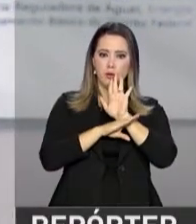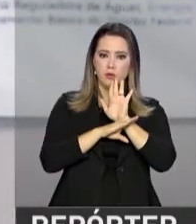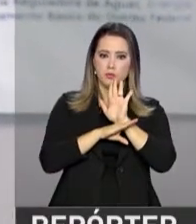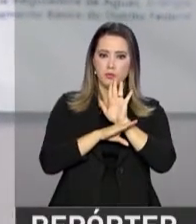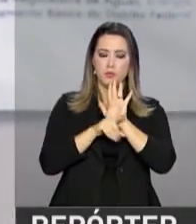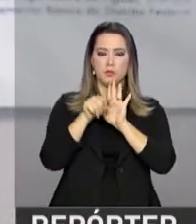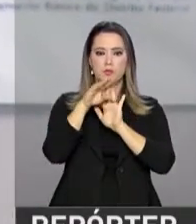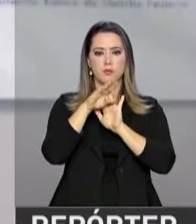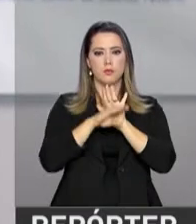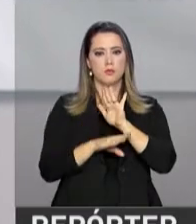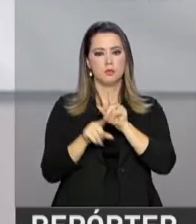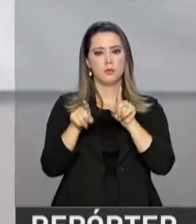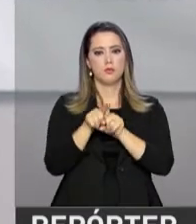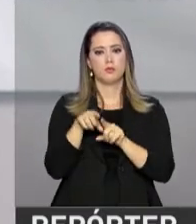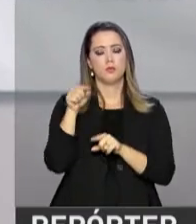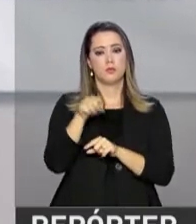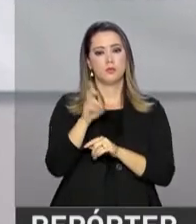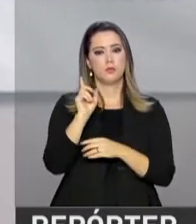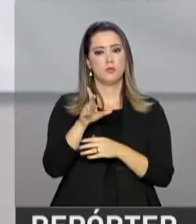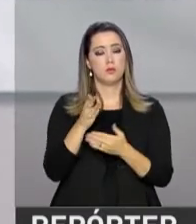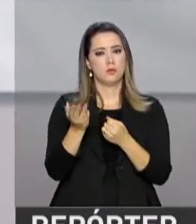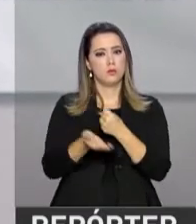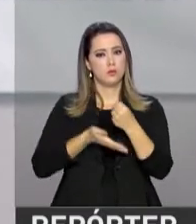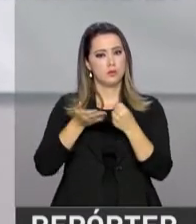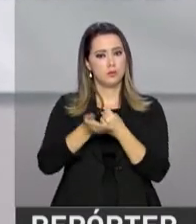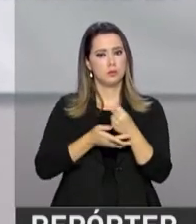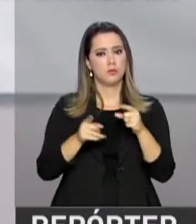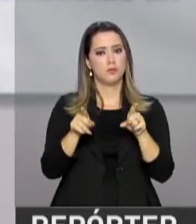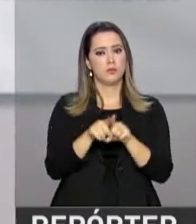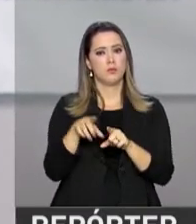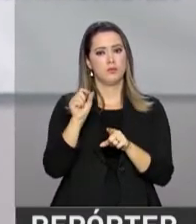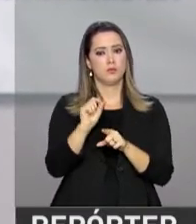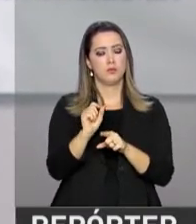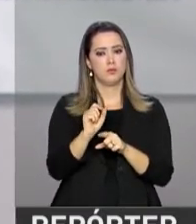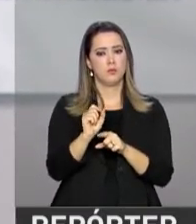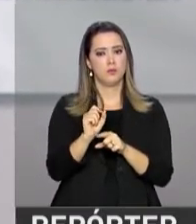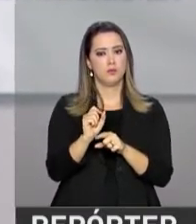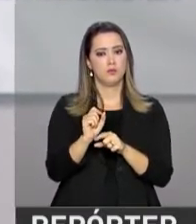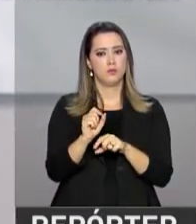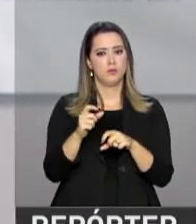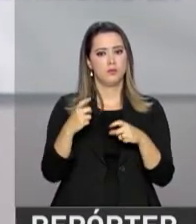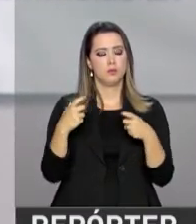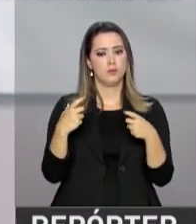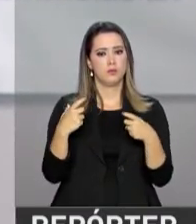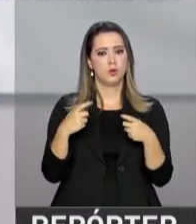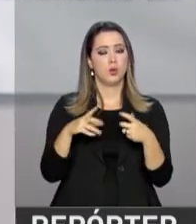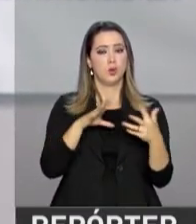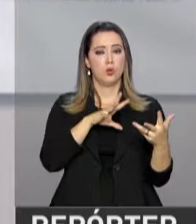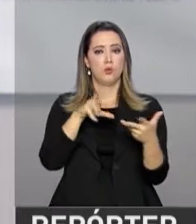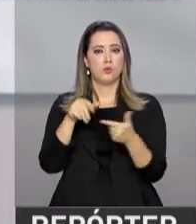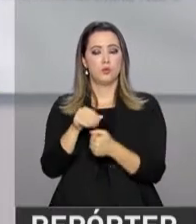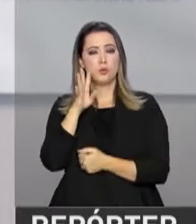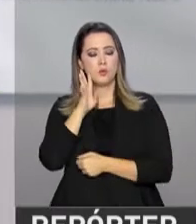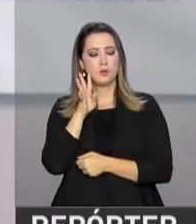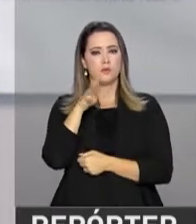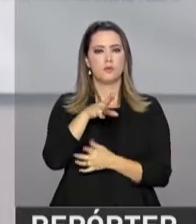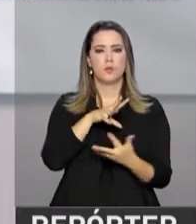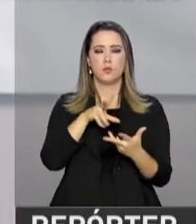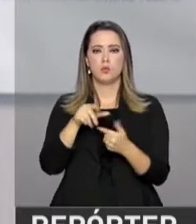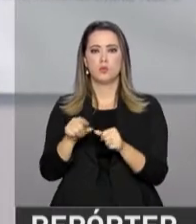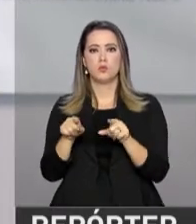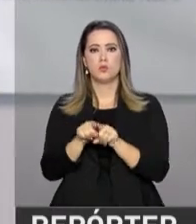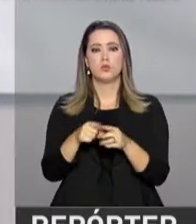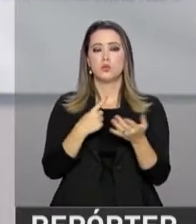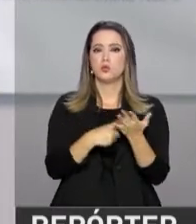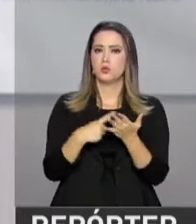8º fórum mundial da água ela está baseada em um cenário internacional de negociações de